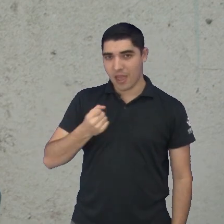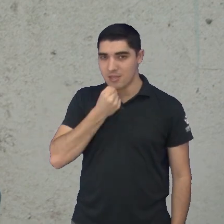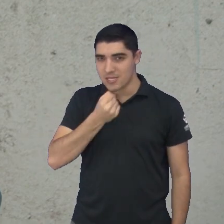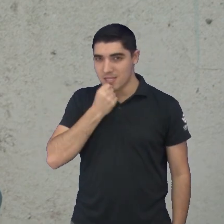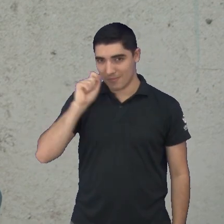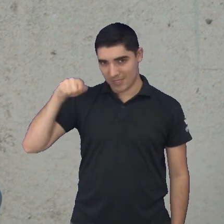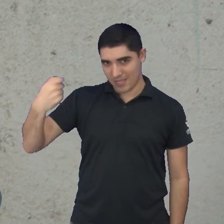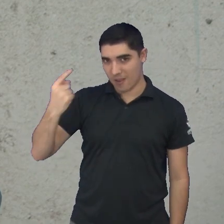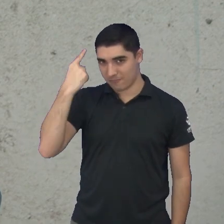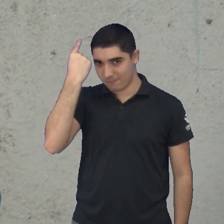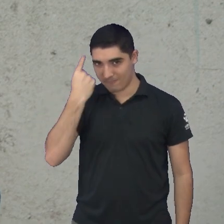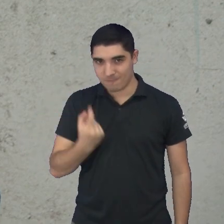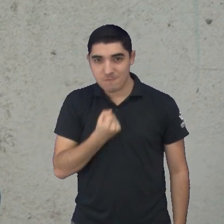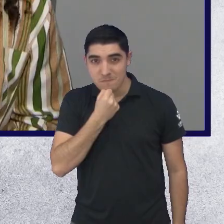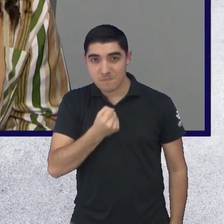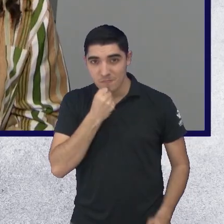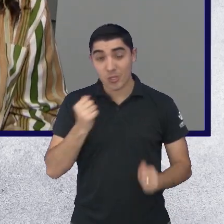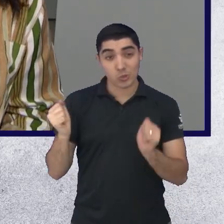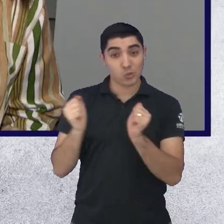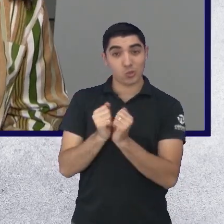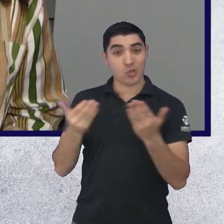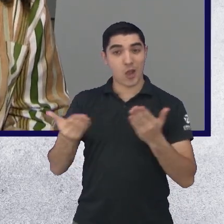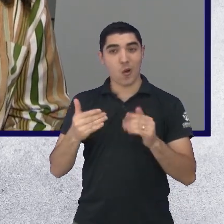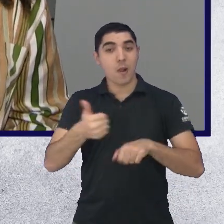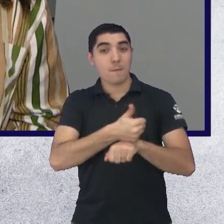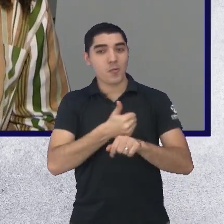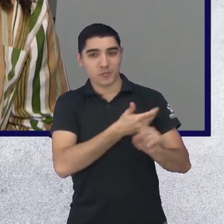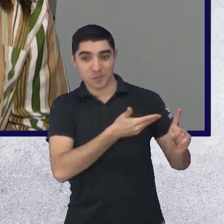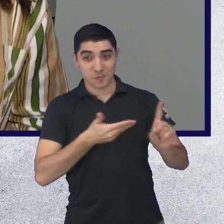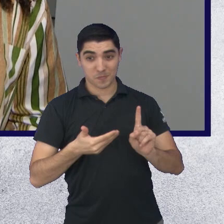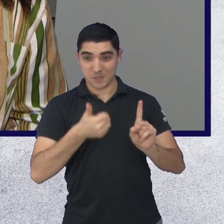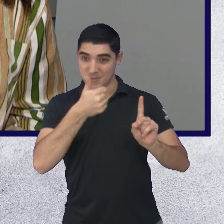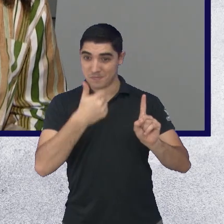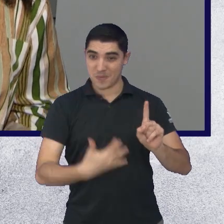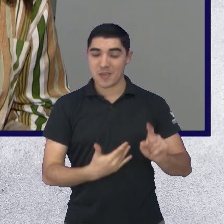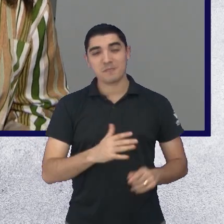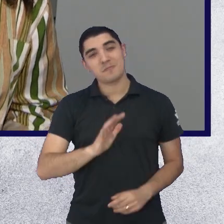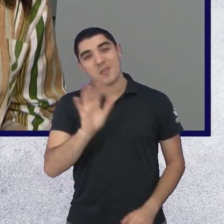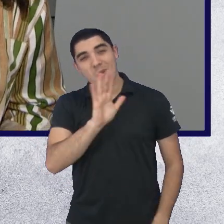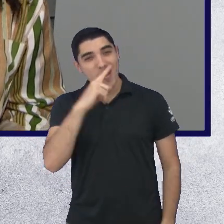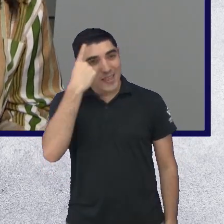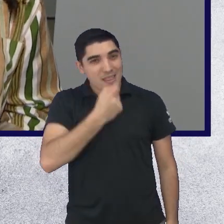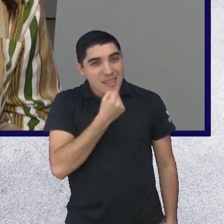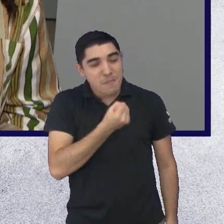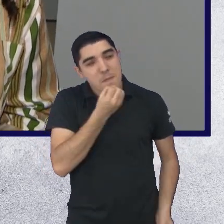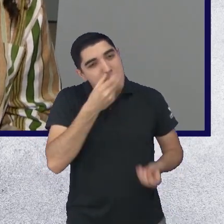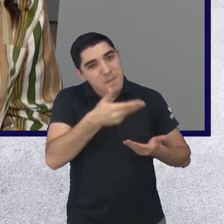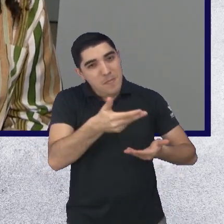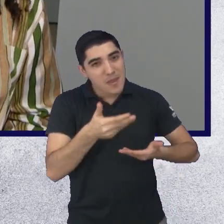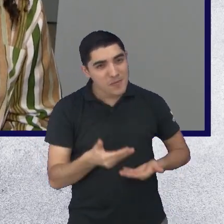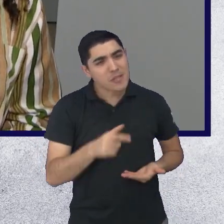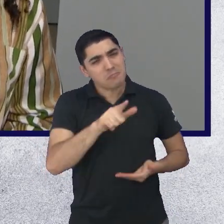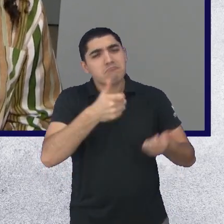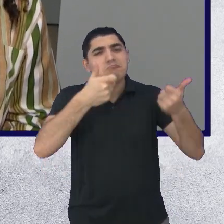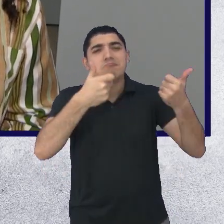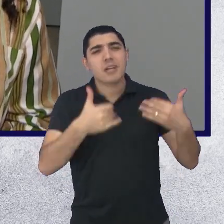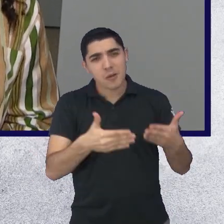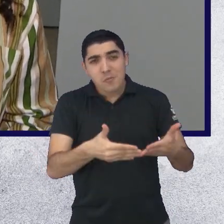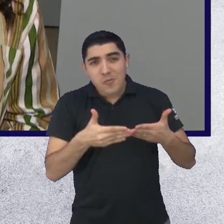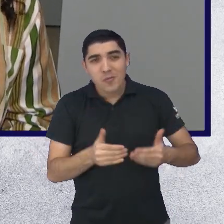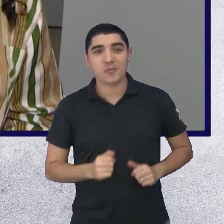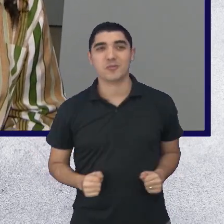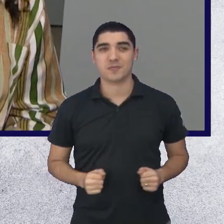com um profissional da área, vai contar um pouquinho pra gente. Tami, muito bem-vinda ao nosso programa, viu? Conta mais aí pra